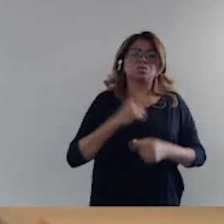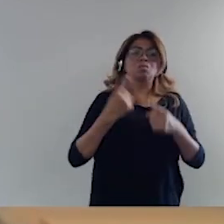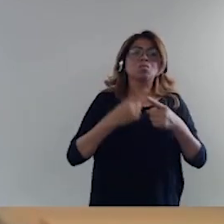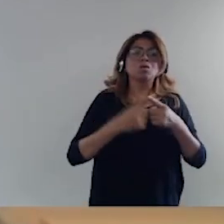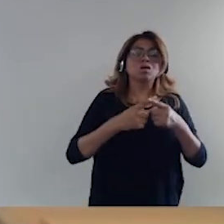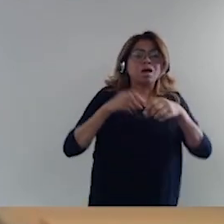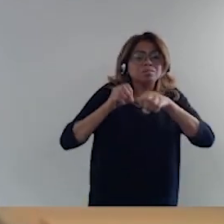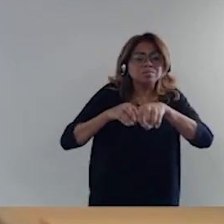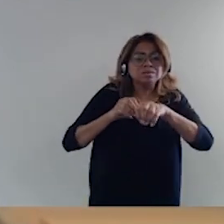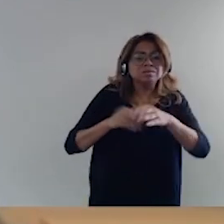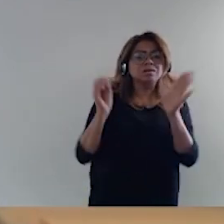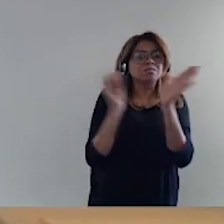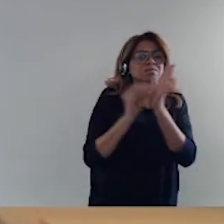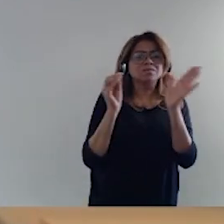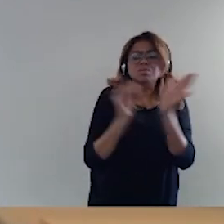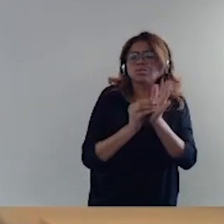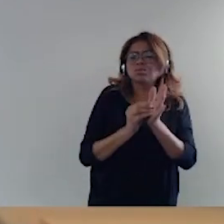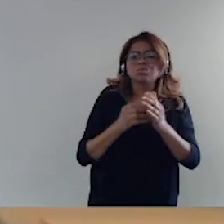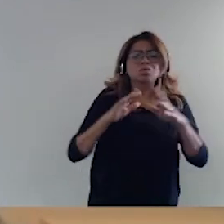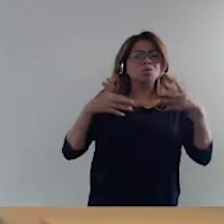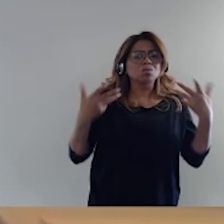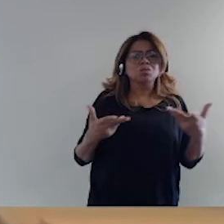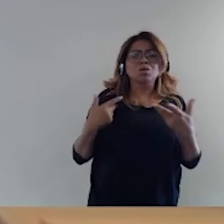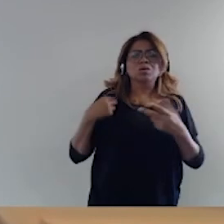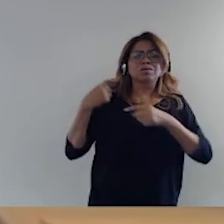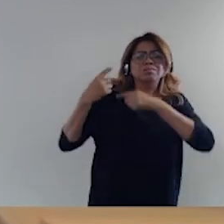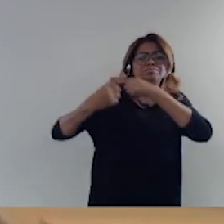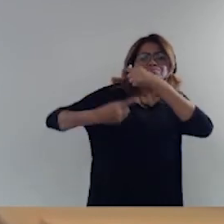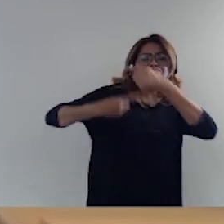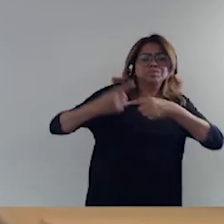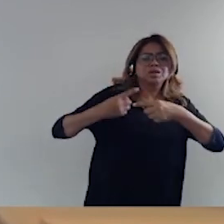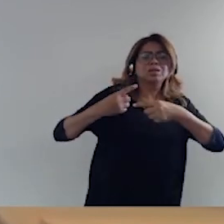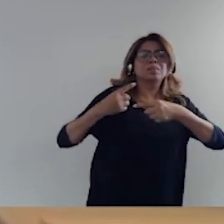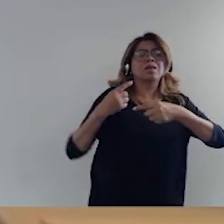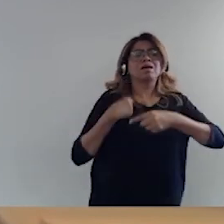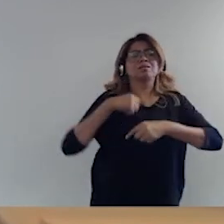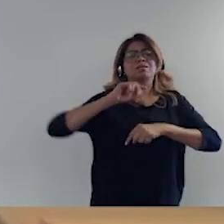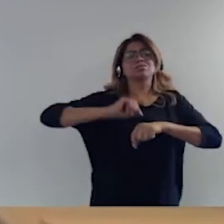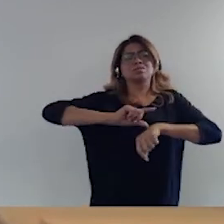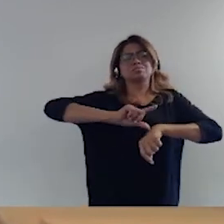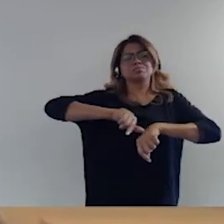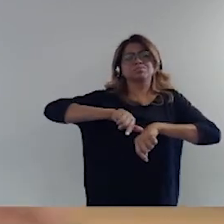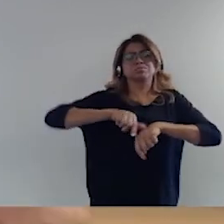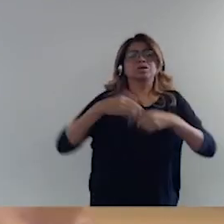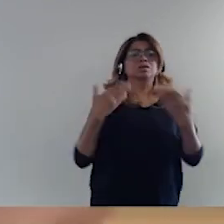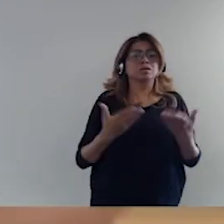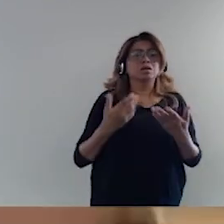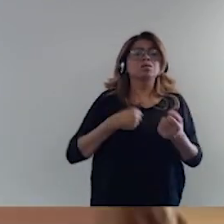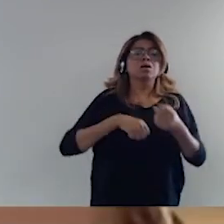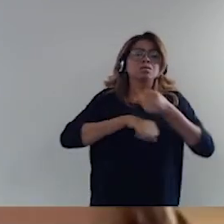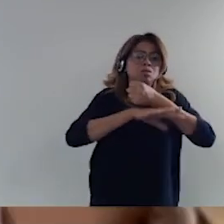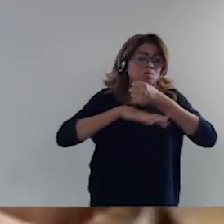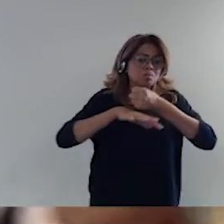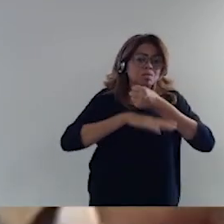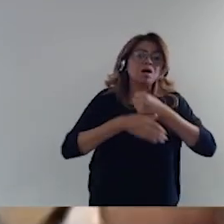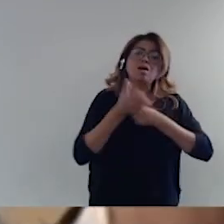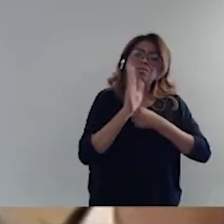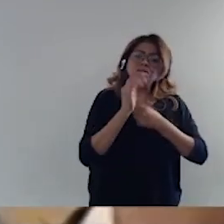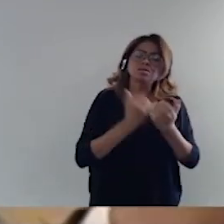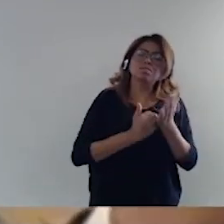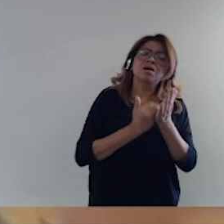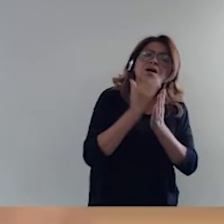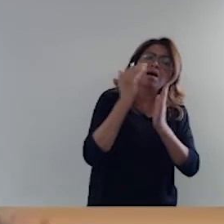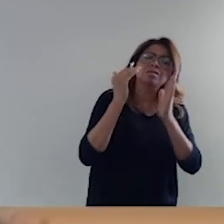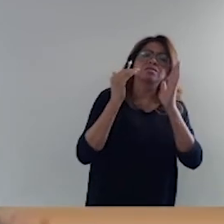educação básica que nos atrasou na história. Nós só universalizamos a educação básica, que é a que vai desde o